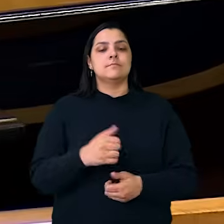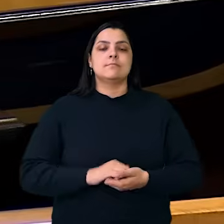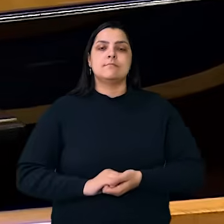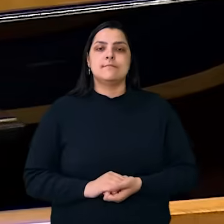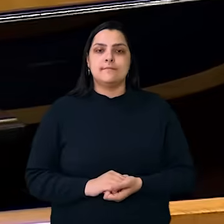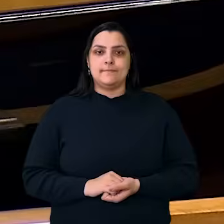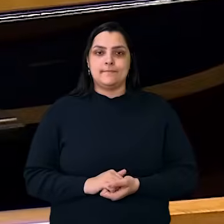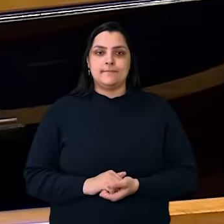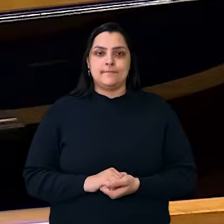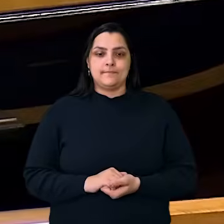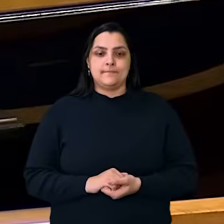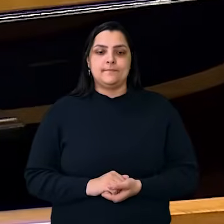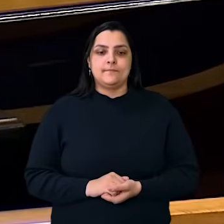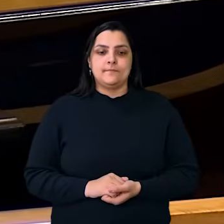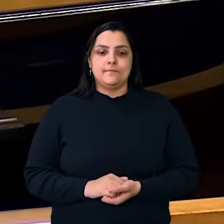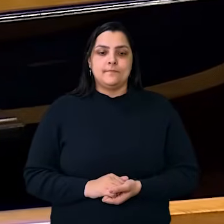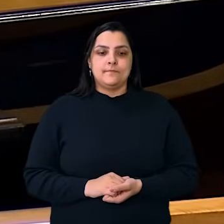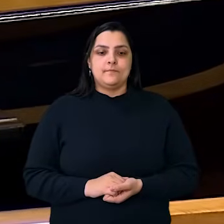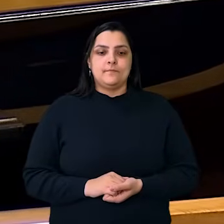Nas primeiras